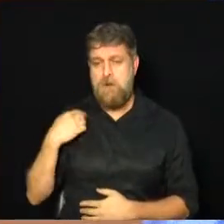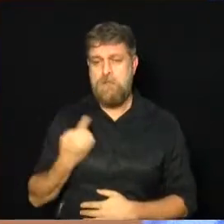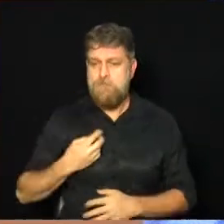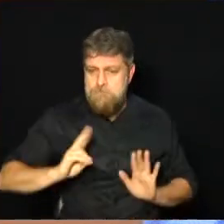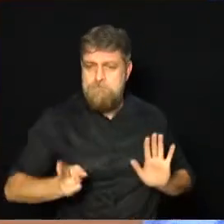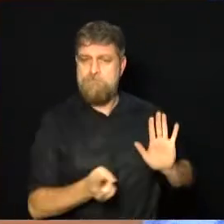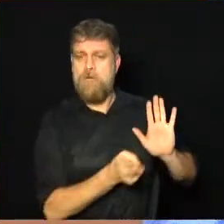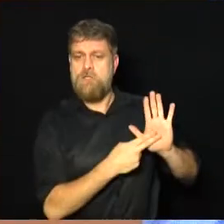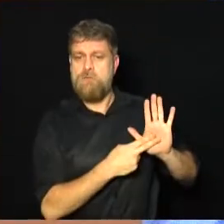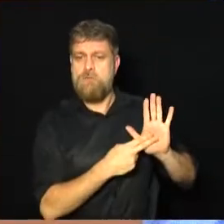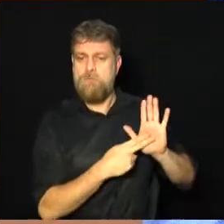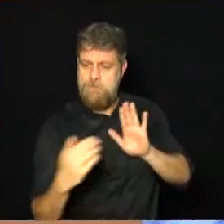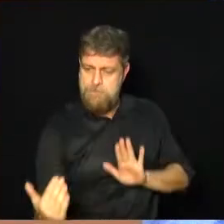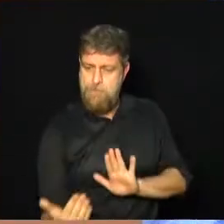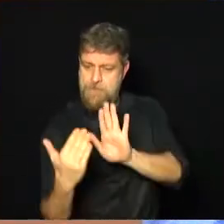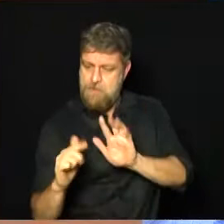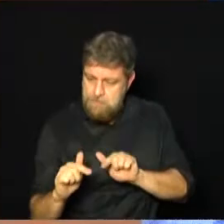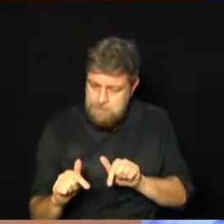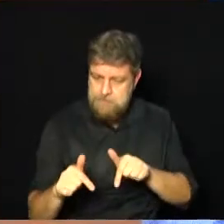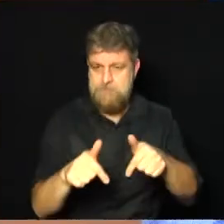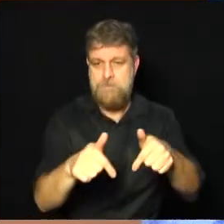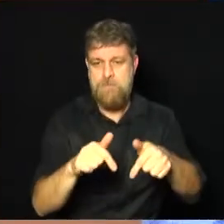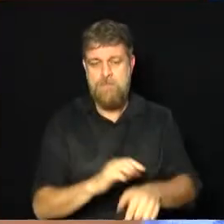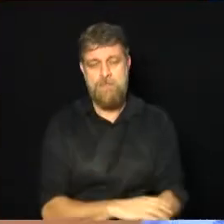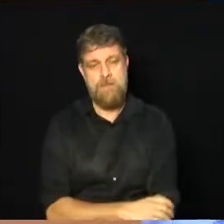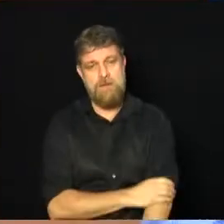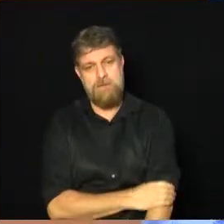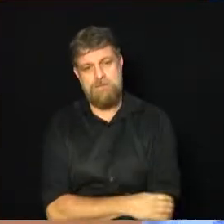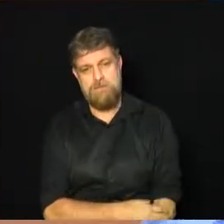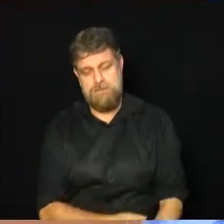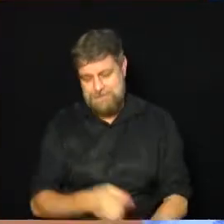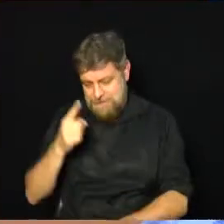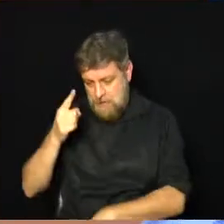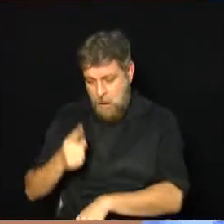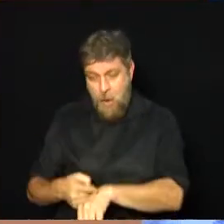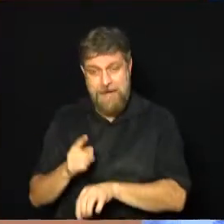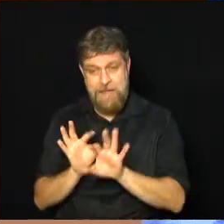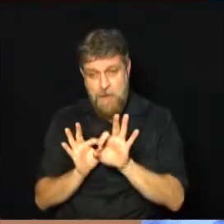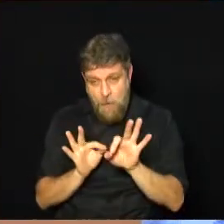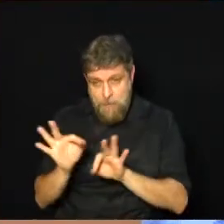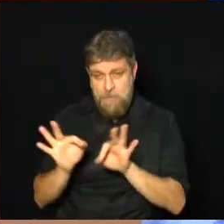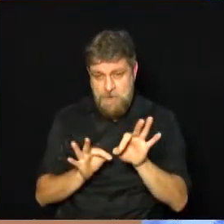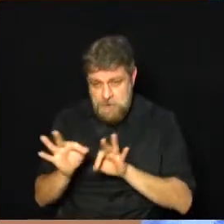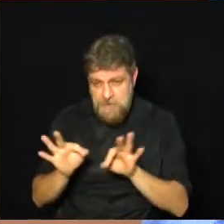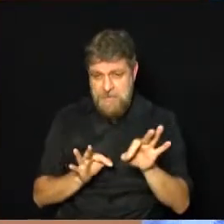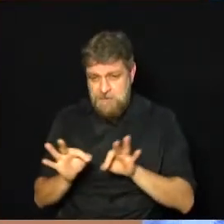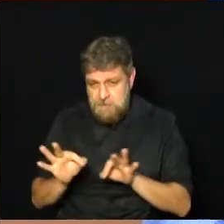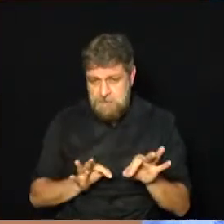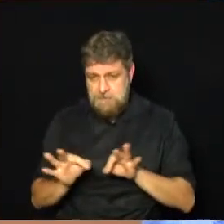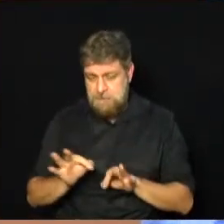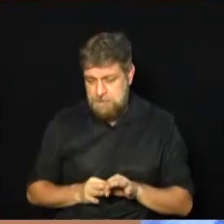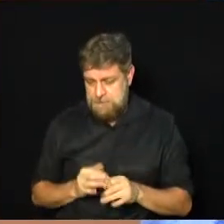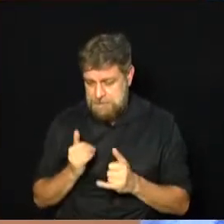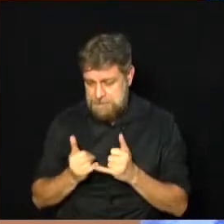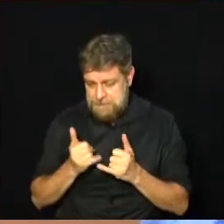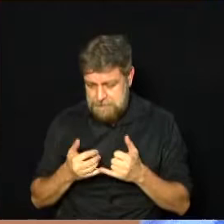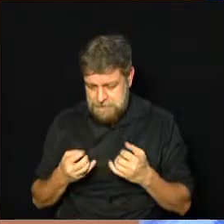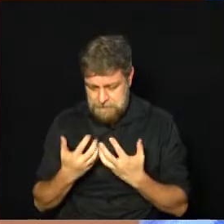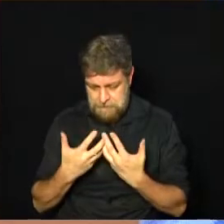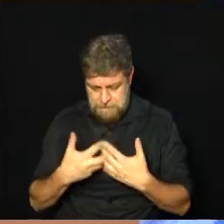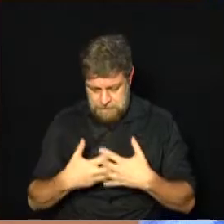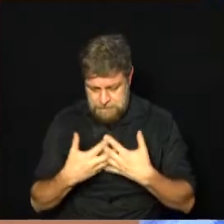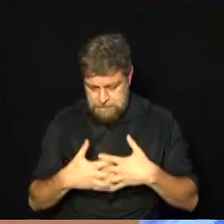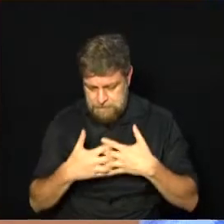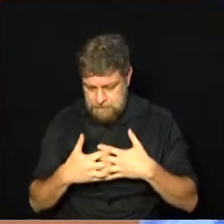fomos em frente, né? Então, e aí, a partir do momento que os projetos executivos foram ficando concluídos, começamos a execução